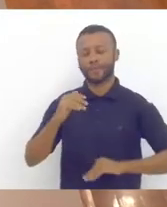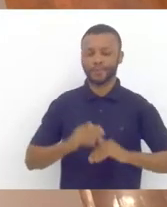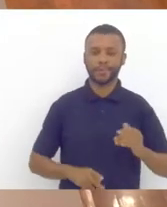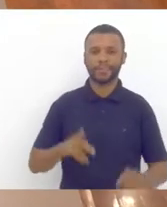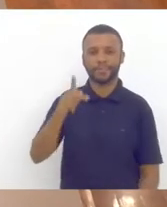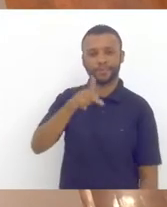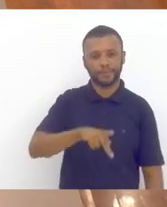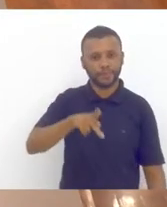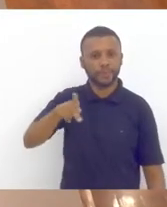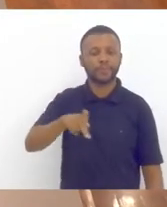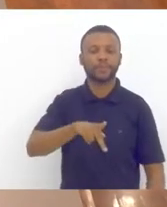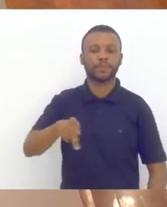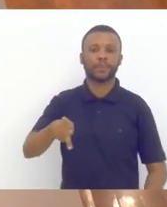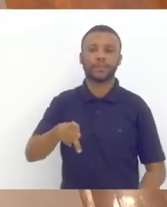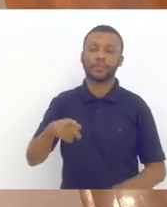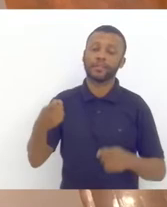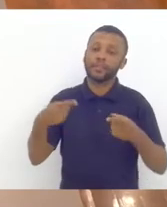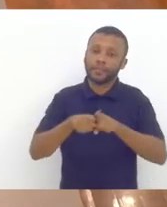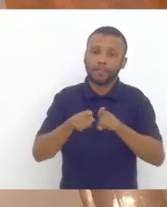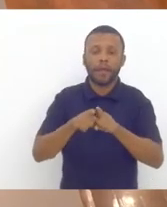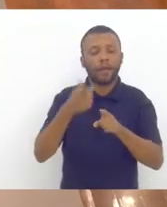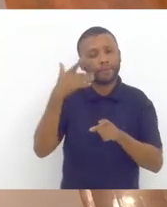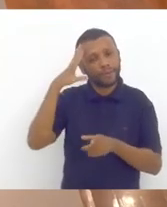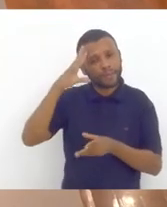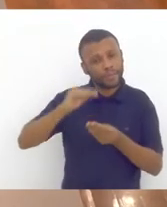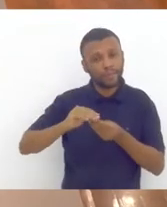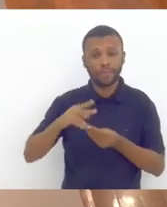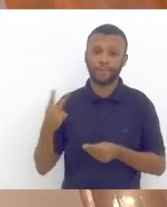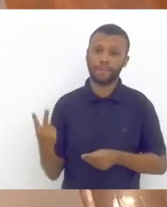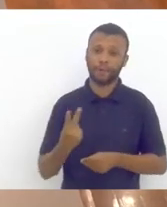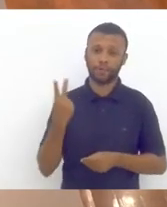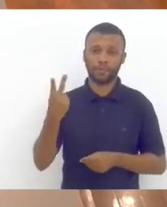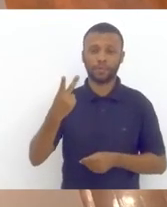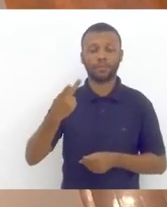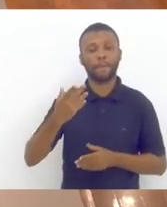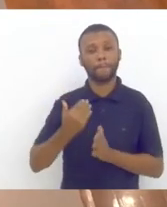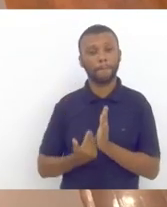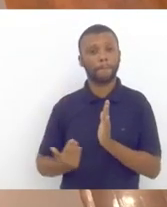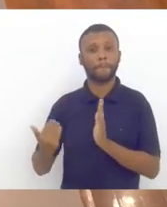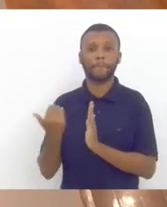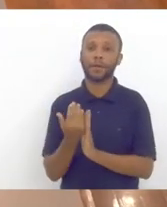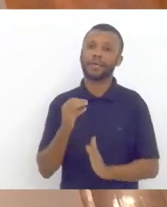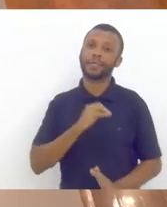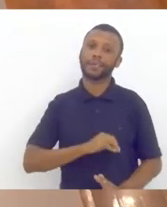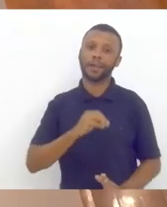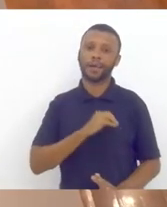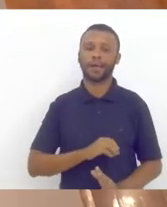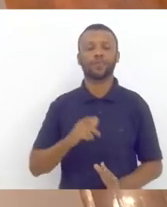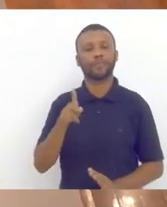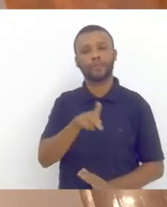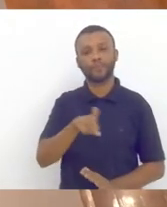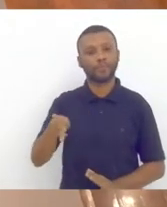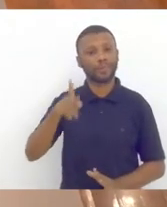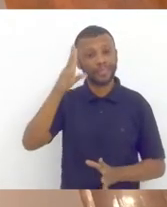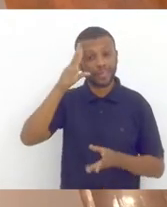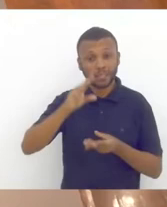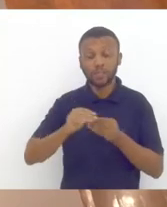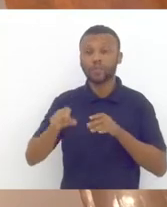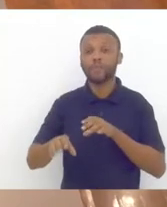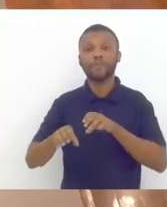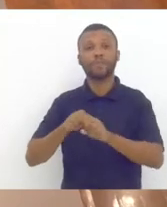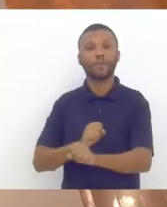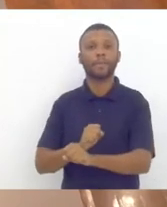Não necessariamente entendendo valorização como muito além de salários de professores, entendendo como formação